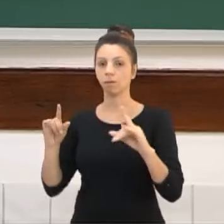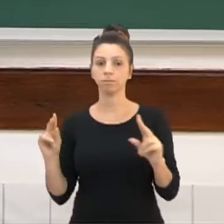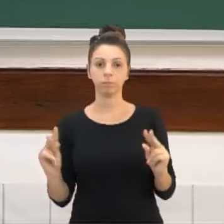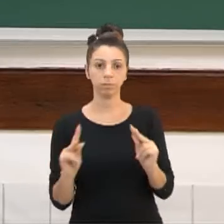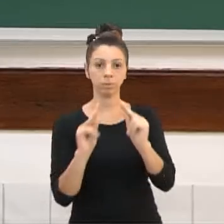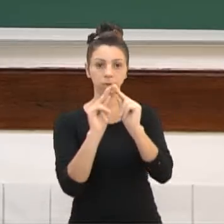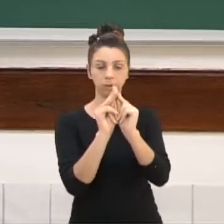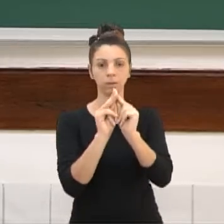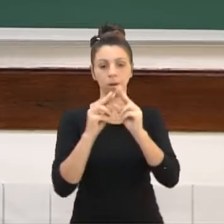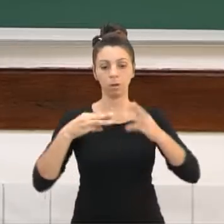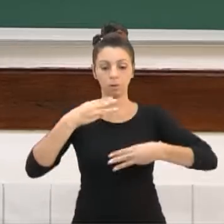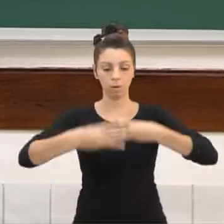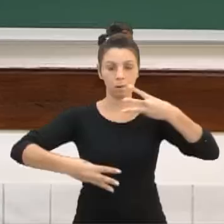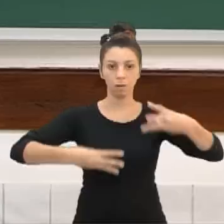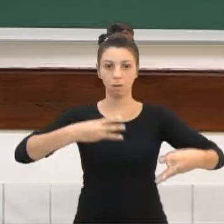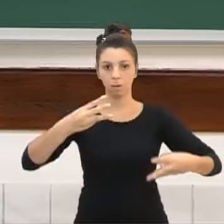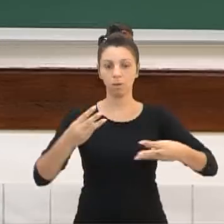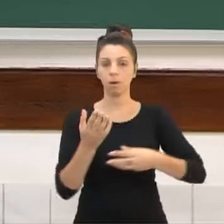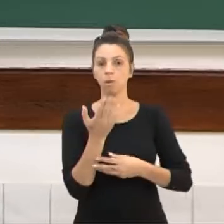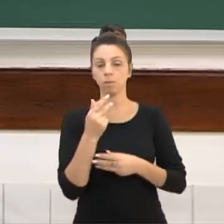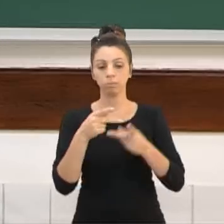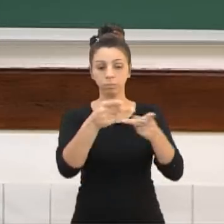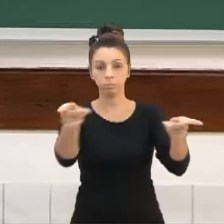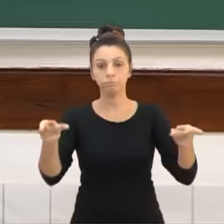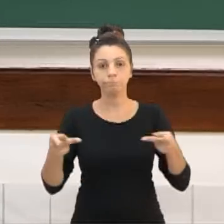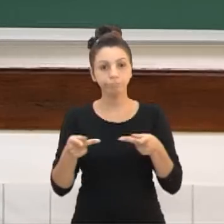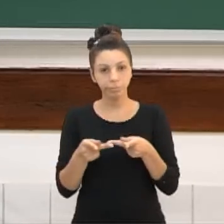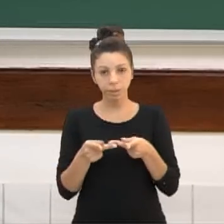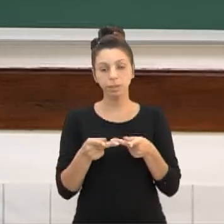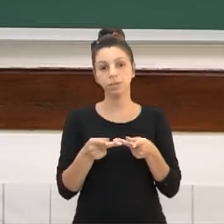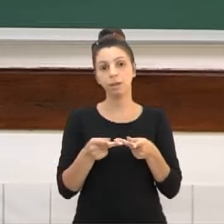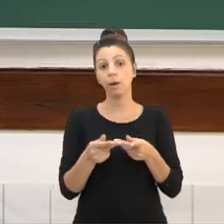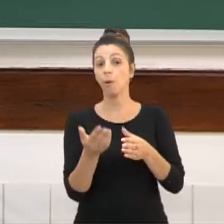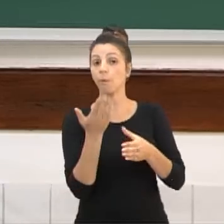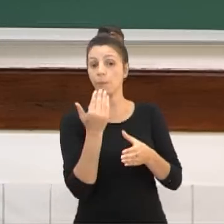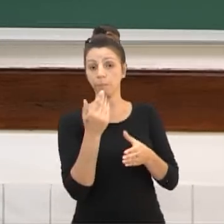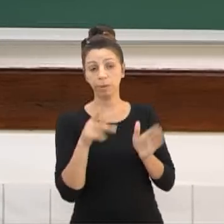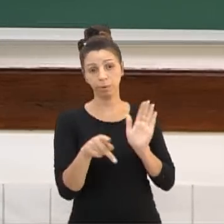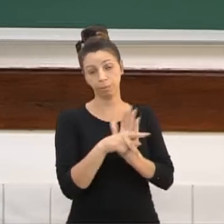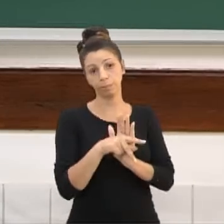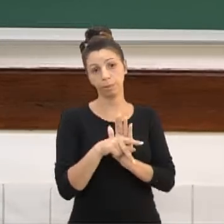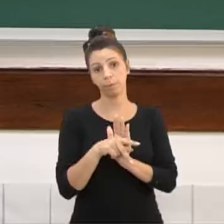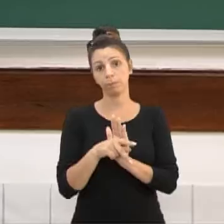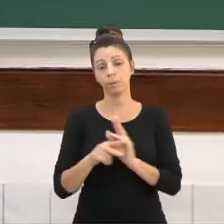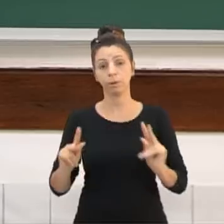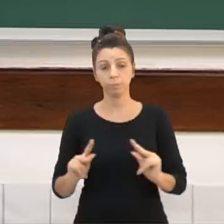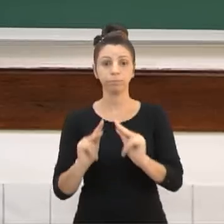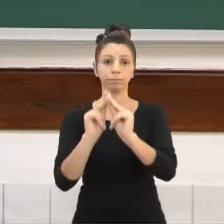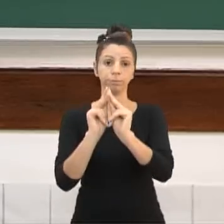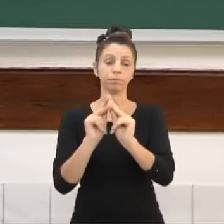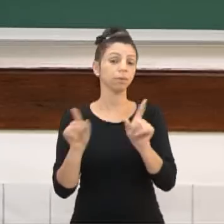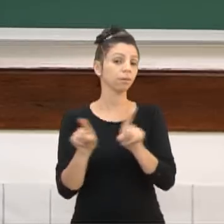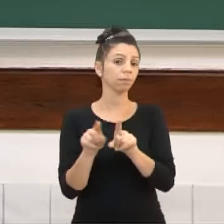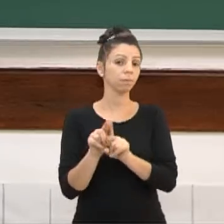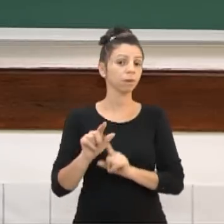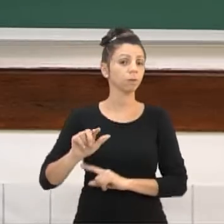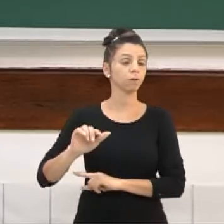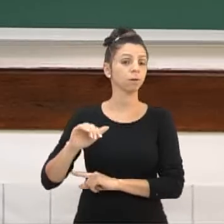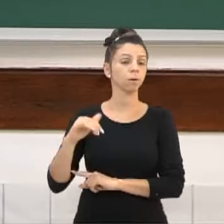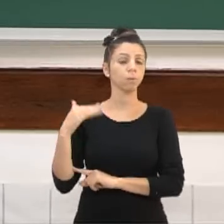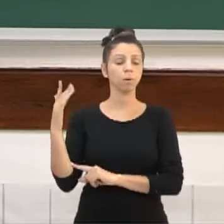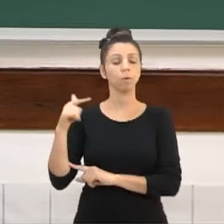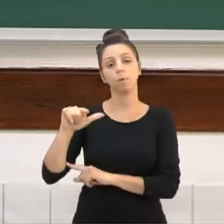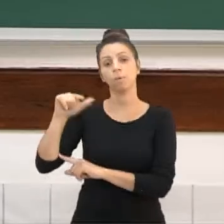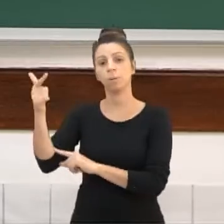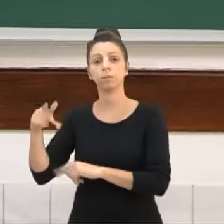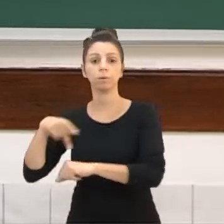Né? Espaguete, lasanha, pizza, referente à culinária, né? E de outros países também nós temos aí